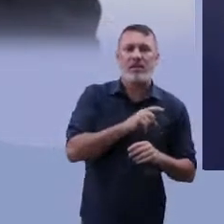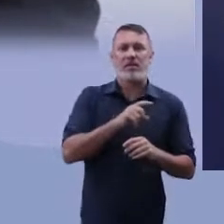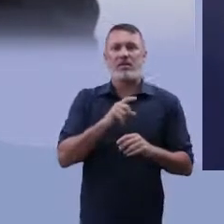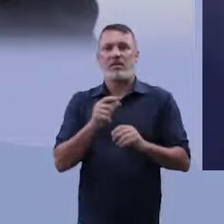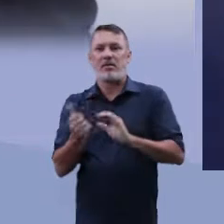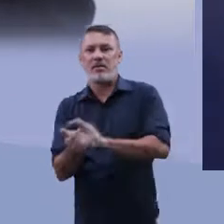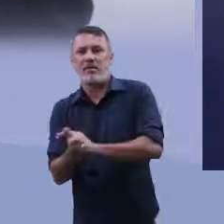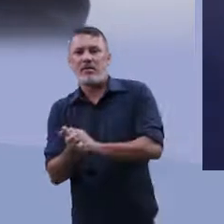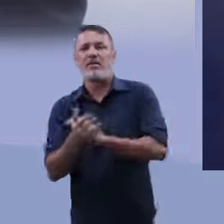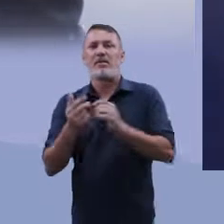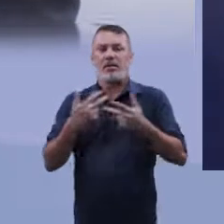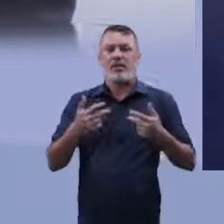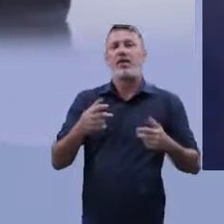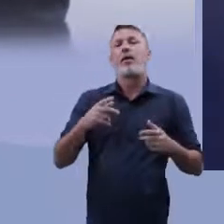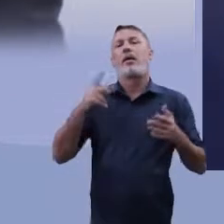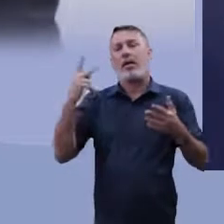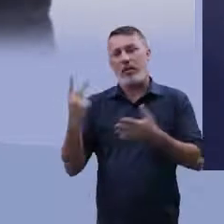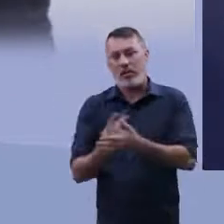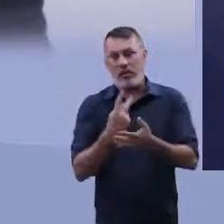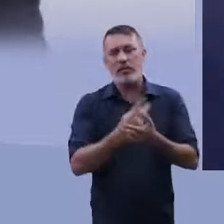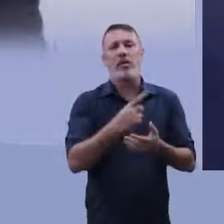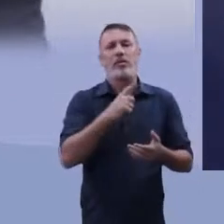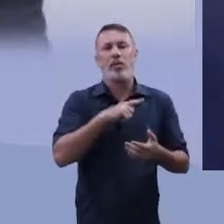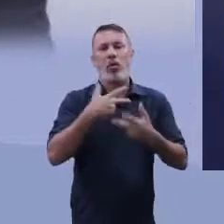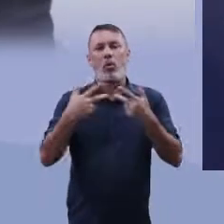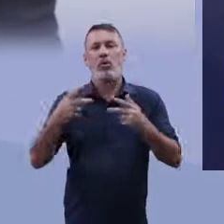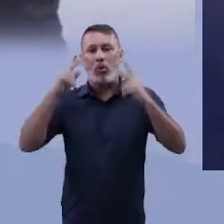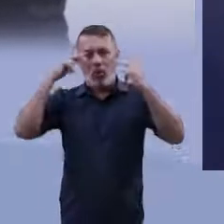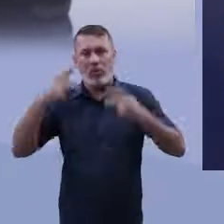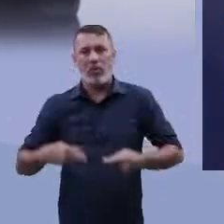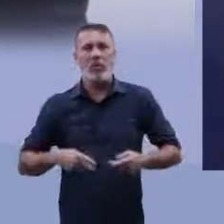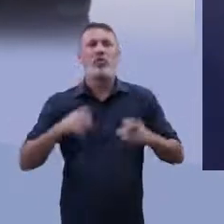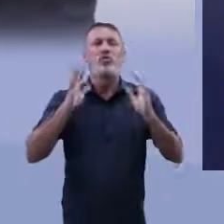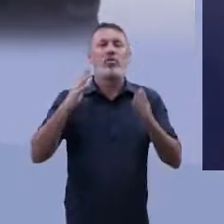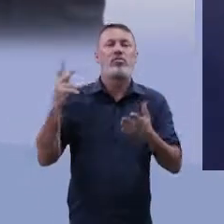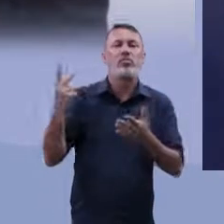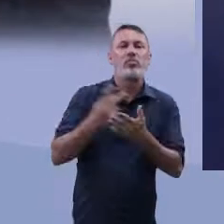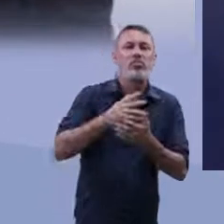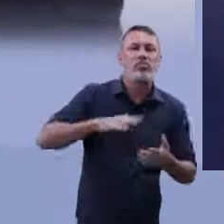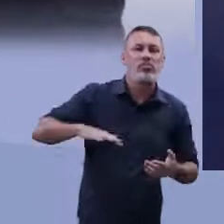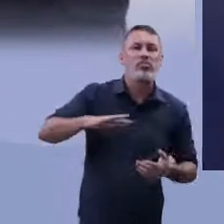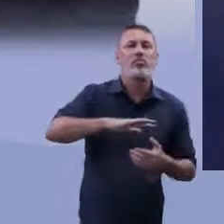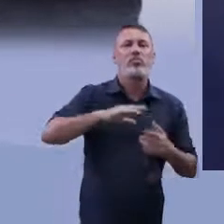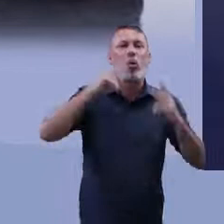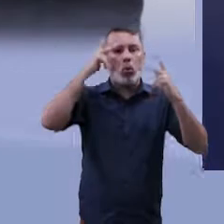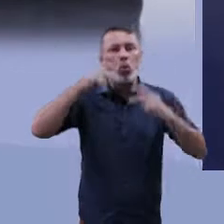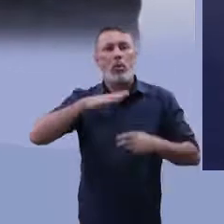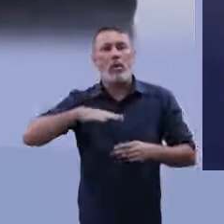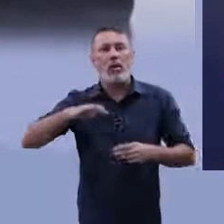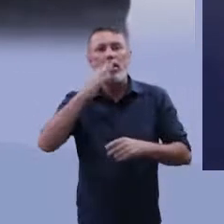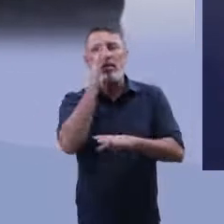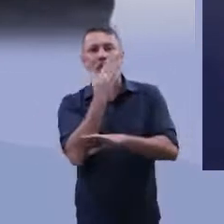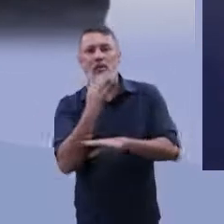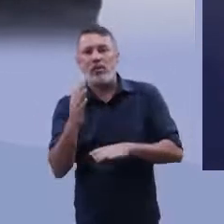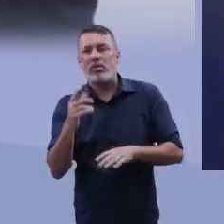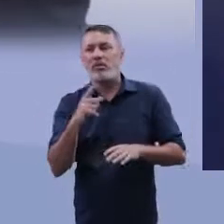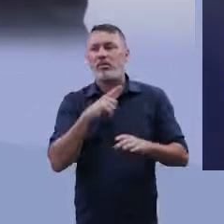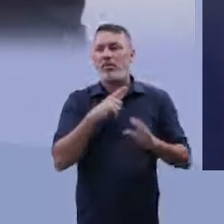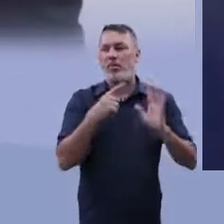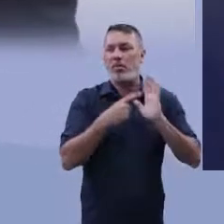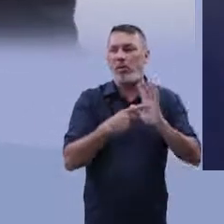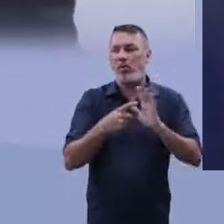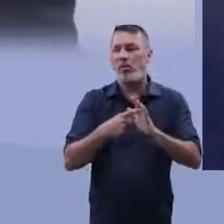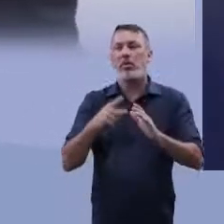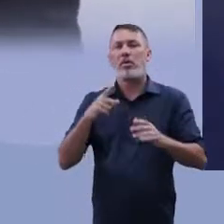causas pelas quais uma tão grande parte dos homens, depois que a natureza já muitos libertou de uma condição estranha, continue, no entanto, de